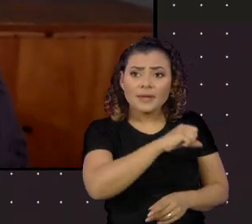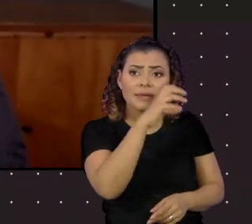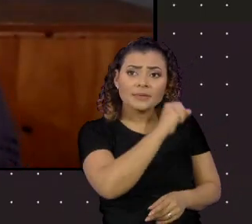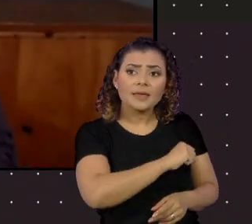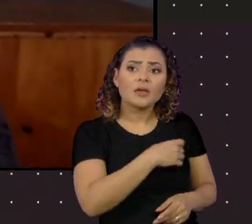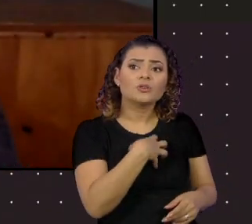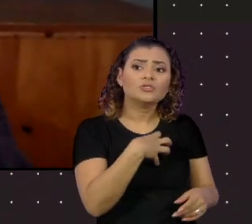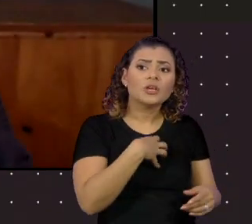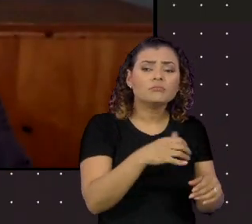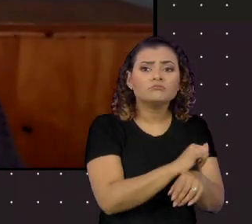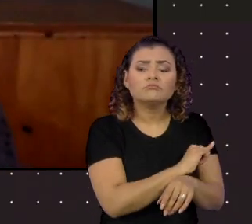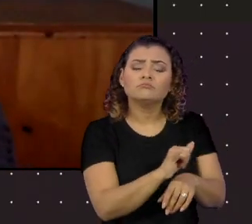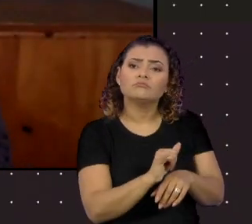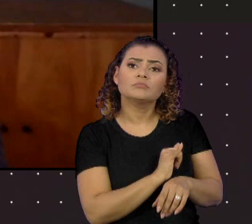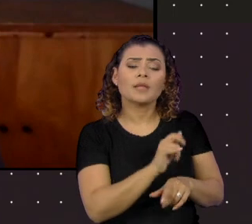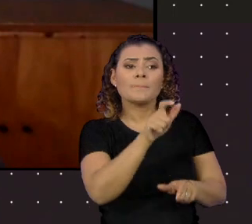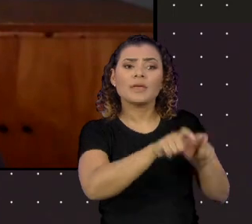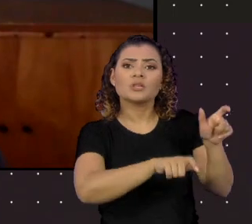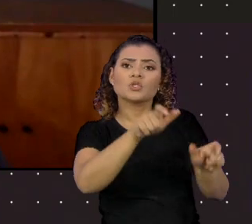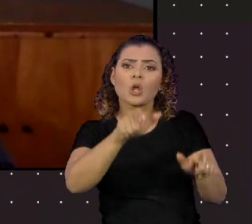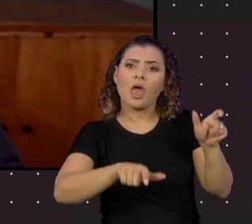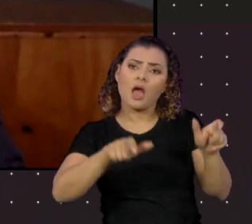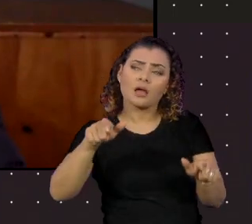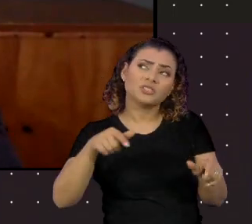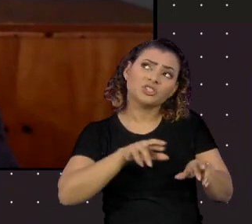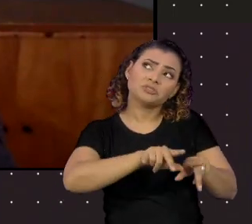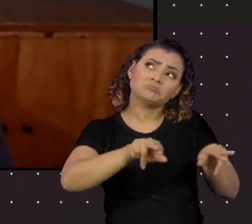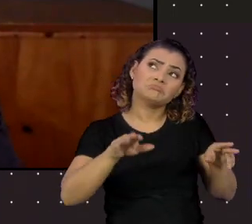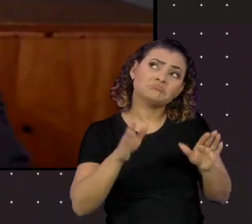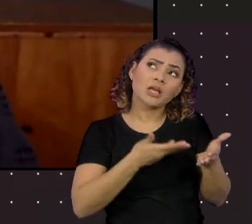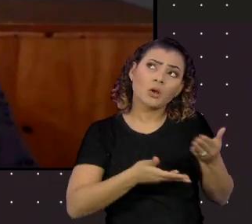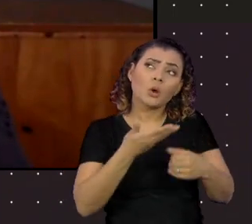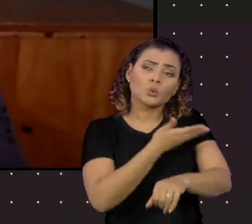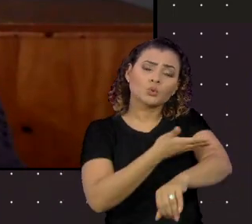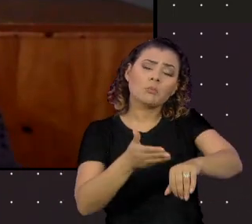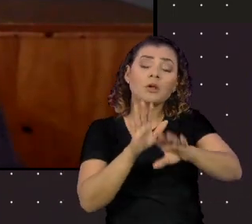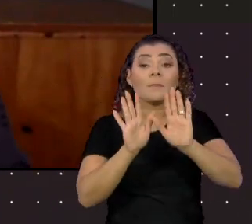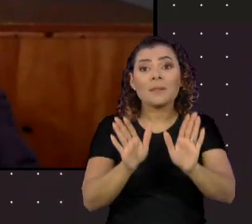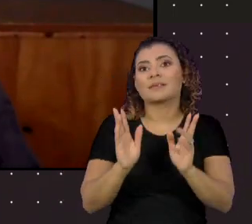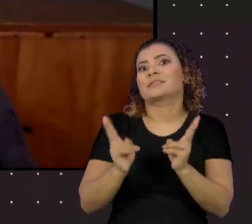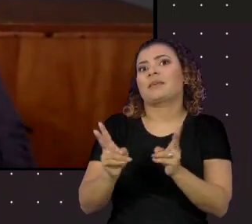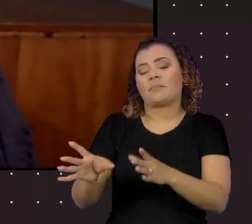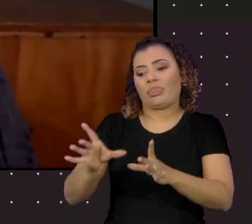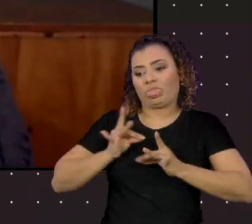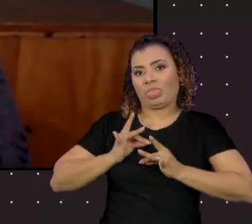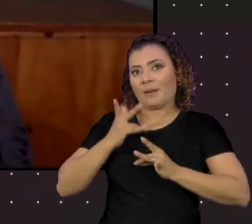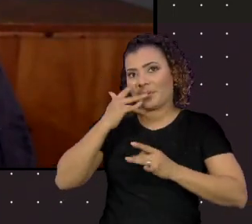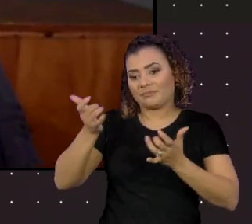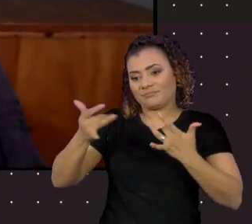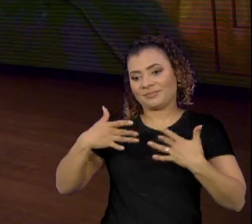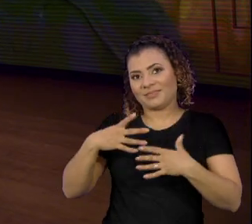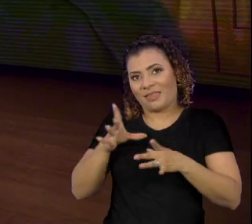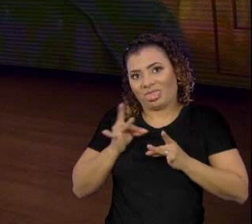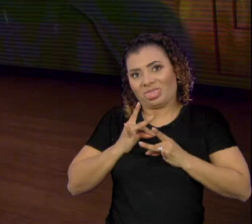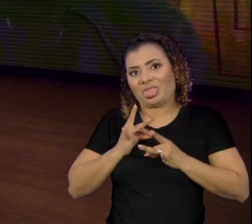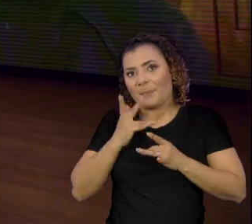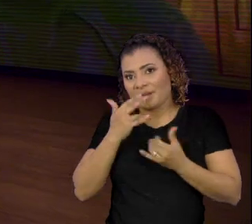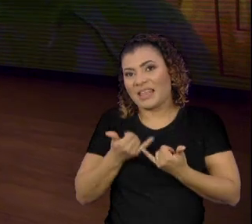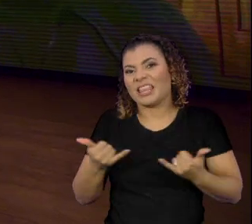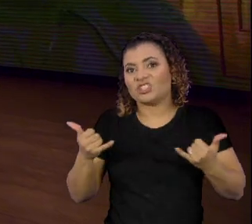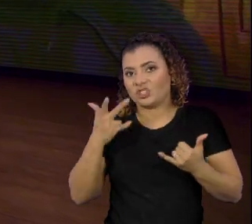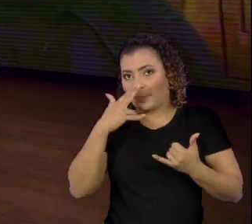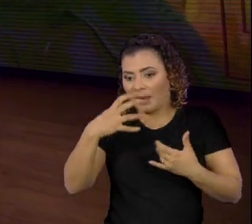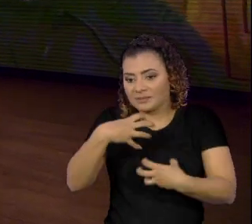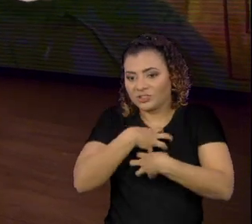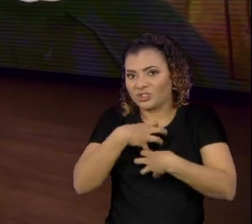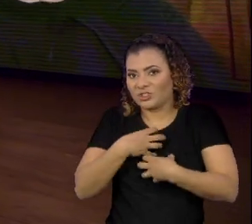outra forma com as personagens, mas mesmo assim fica um pouco na gente essa energia do